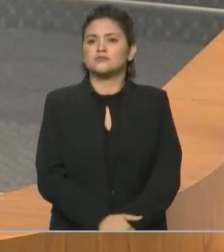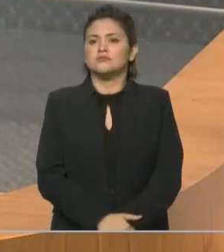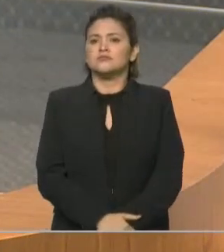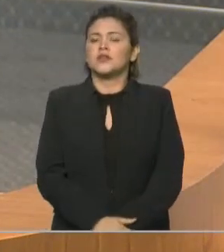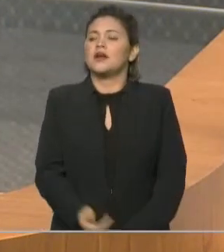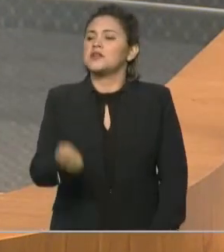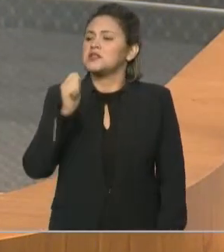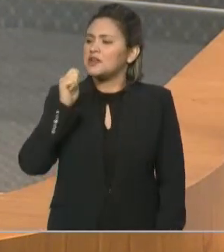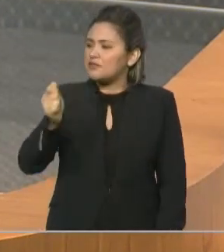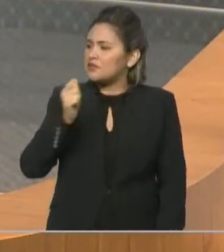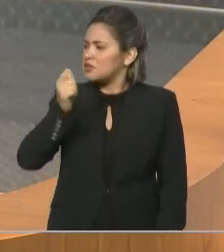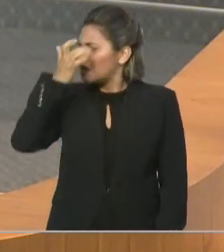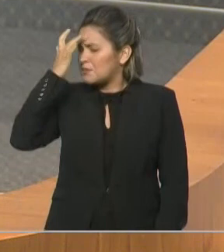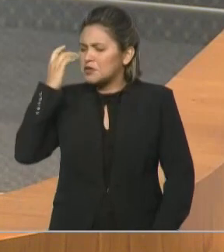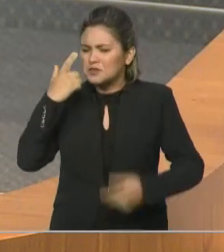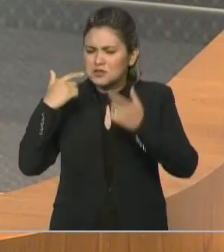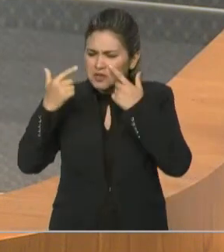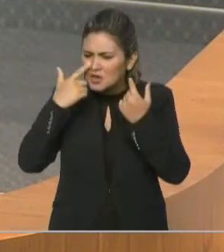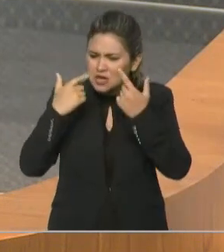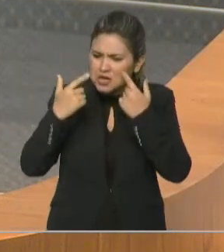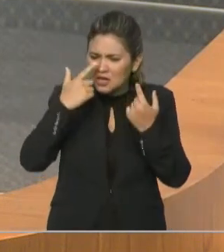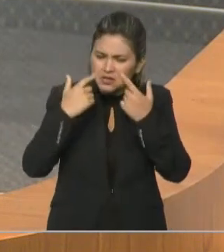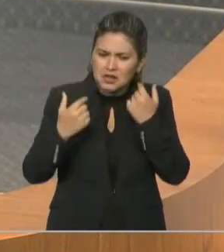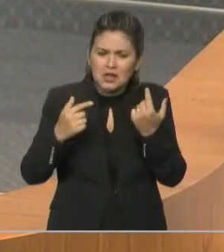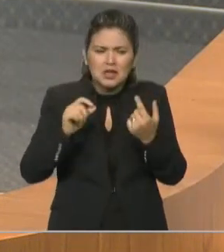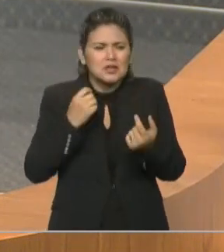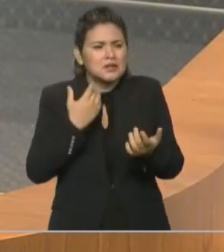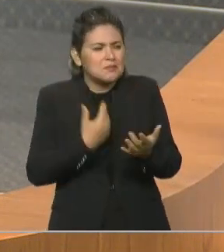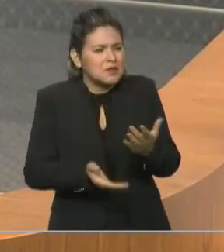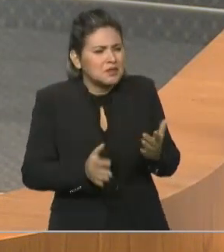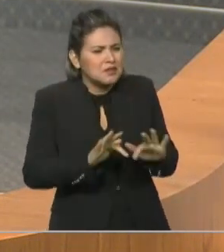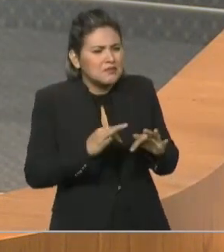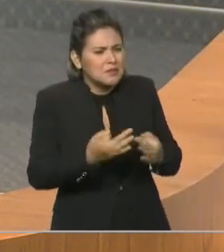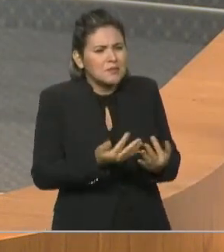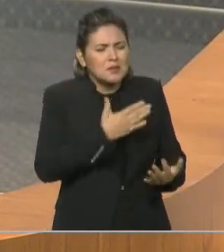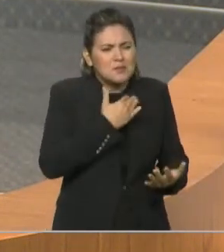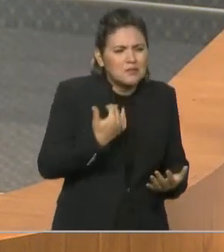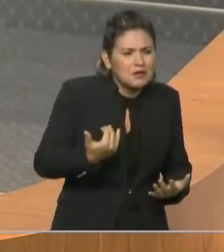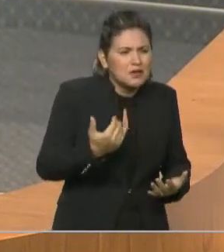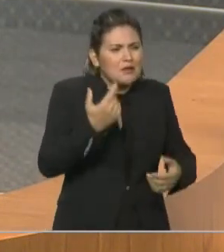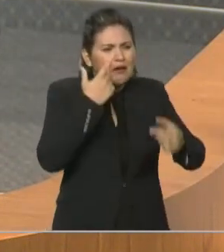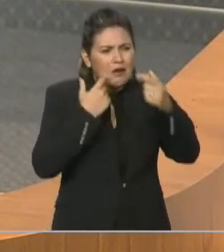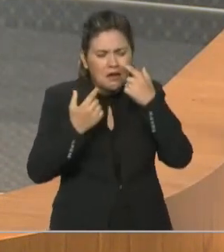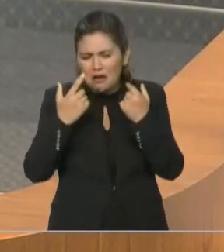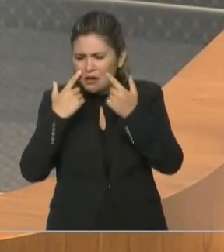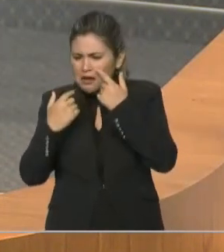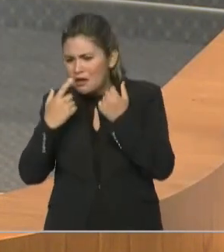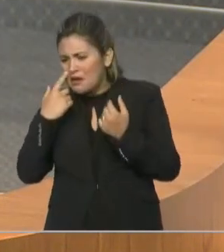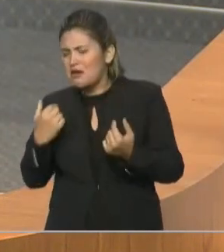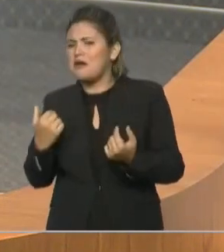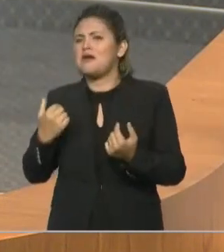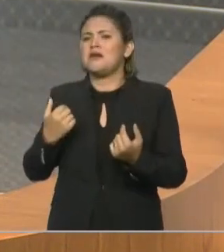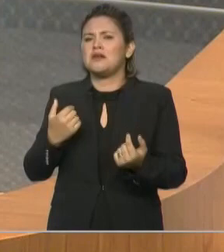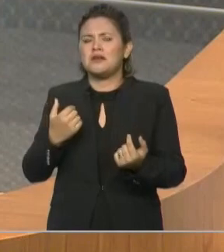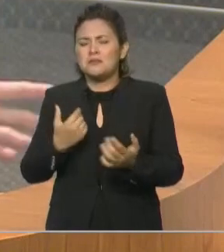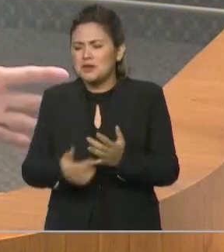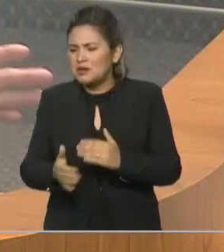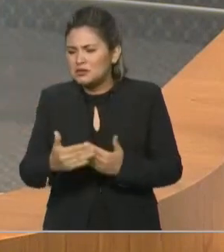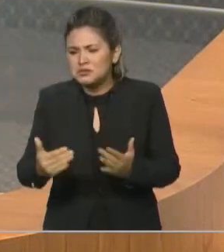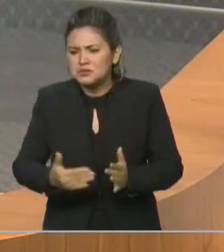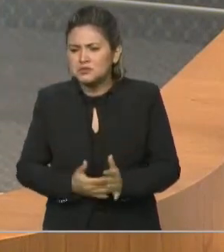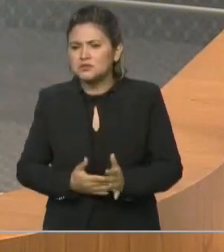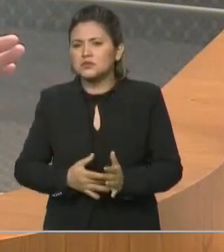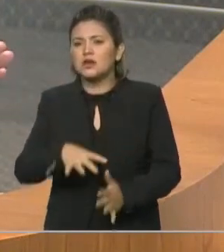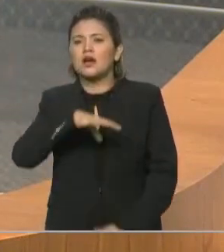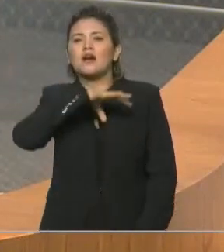das pessoas chorando, alarmando, que perdeu um ente, chorando, que perdeu o pão, que perdeu tudo, e a Vale